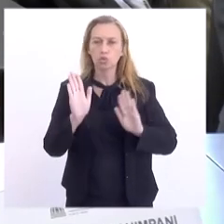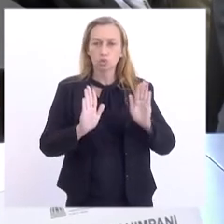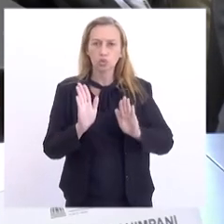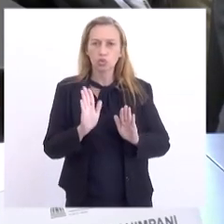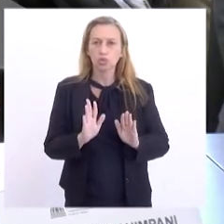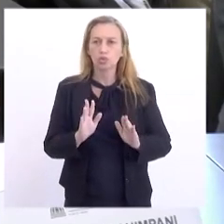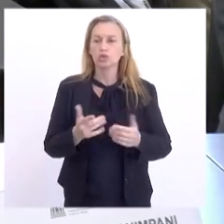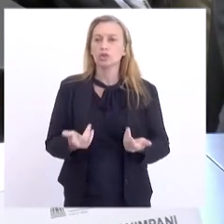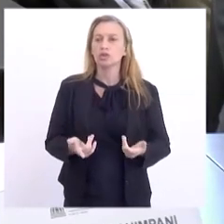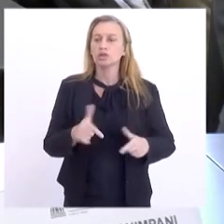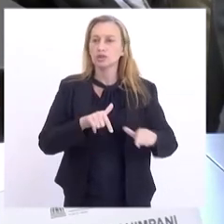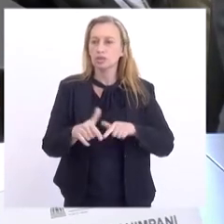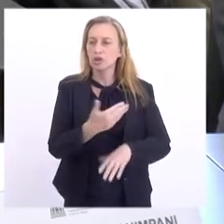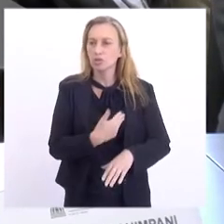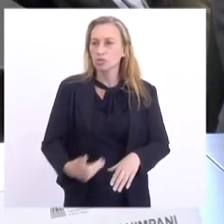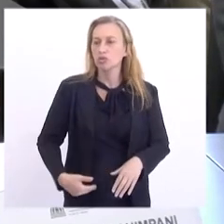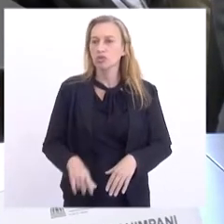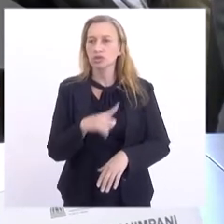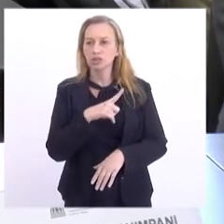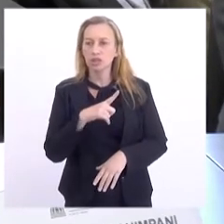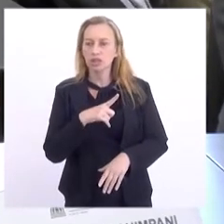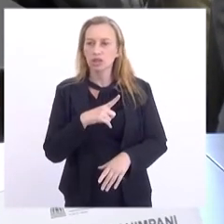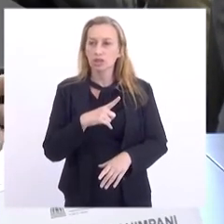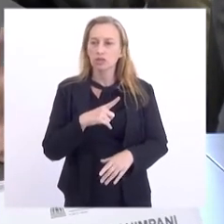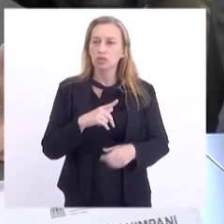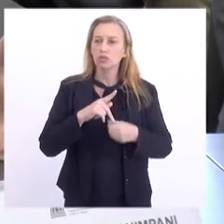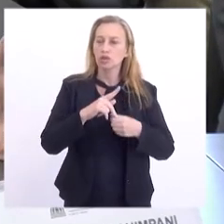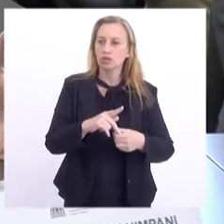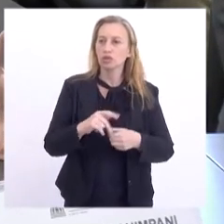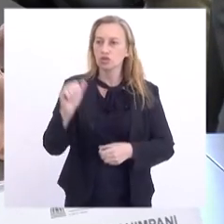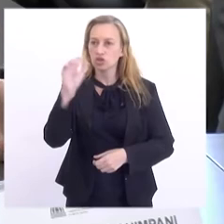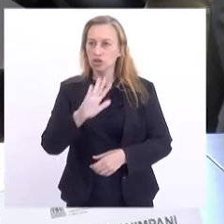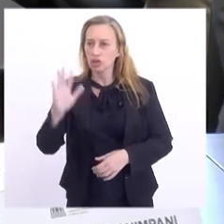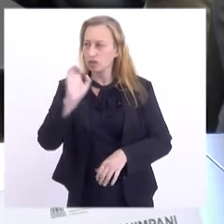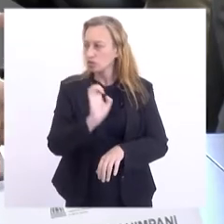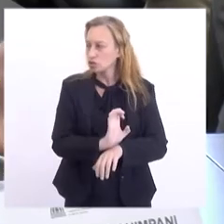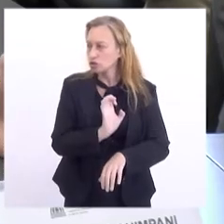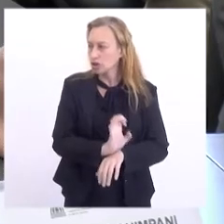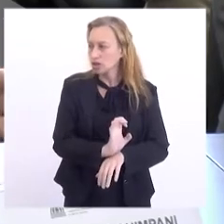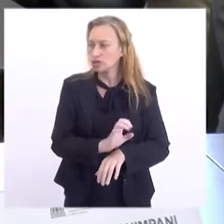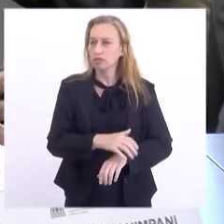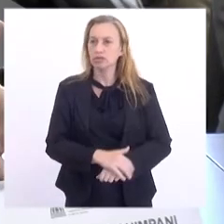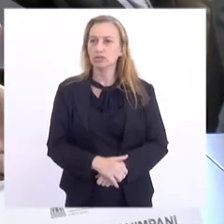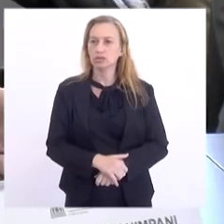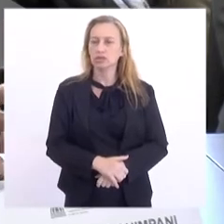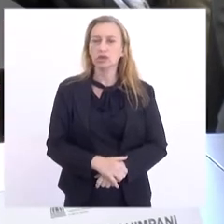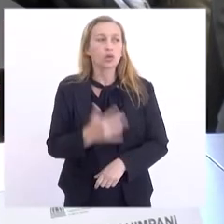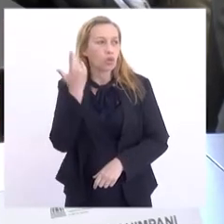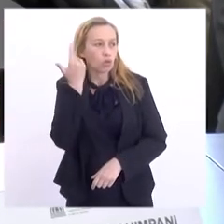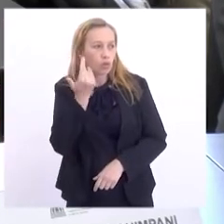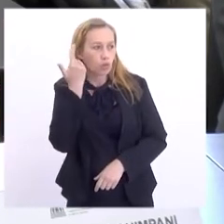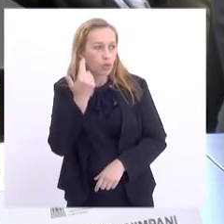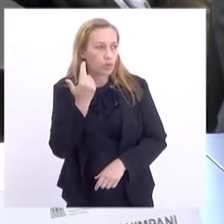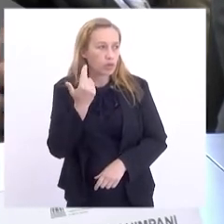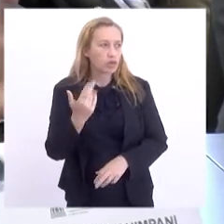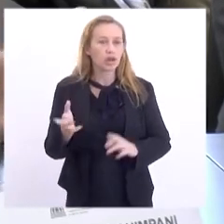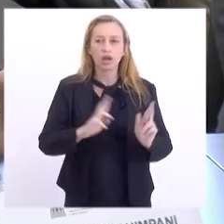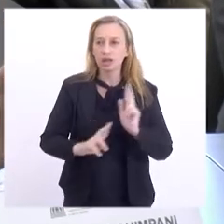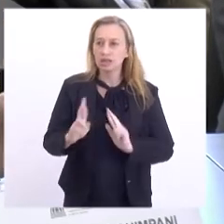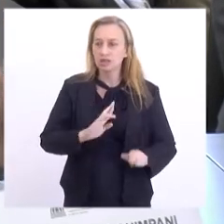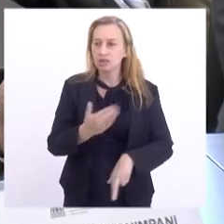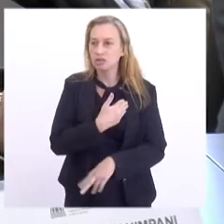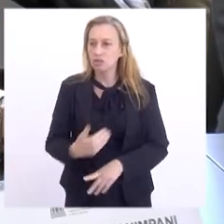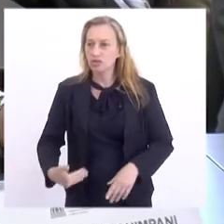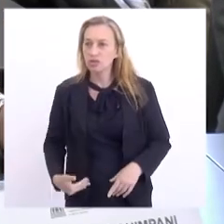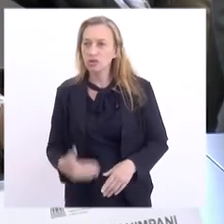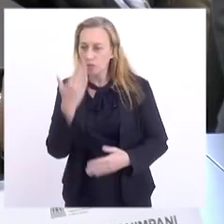público apresenta é o procurador-geral do estado tem status de secretário de Estado então naturalmente tem uma relação com Governador